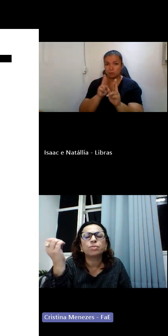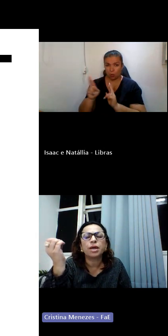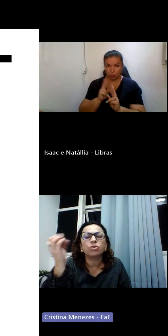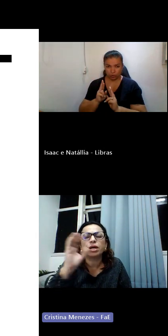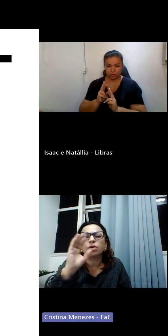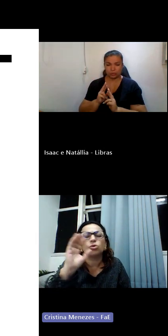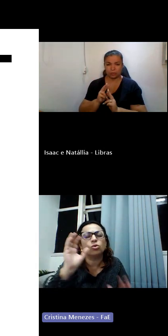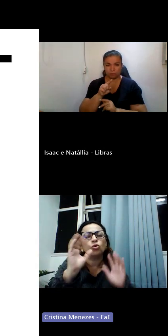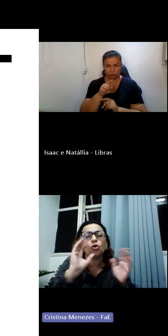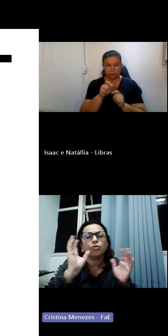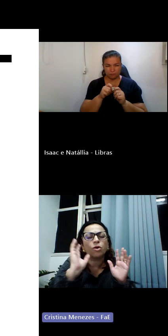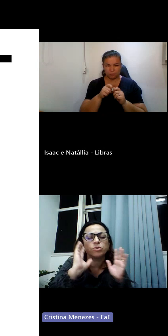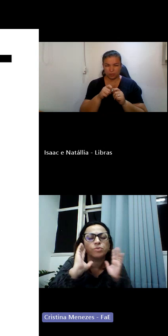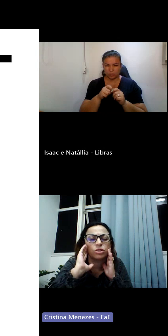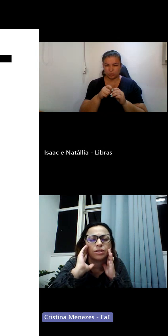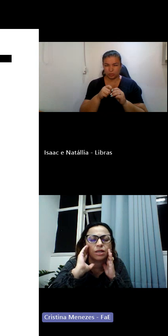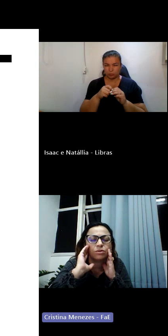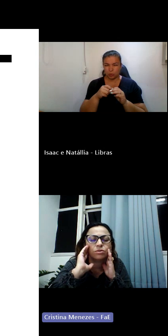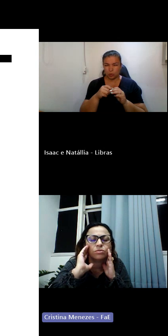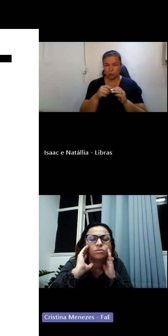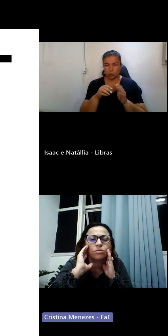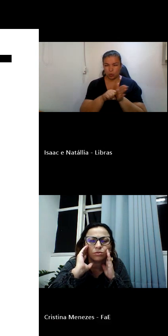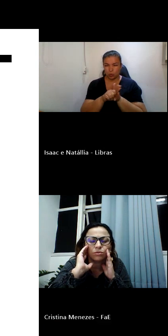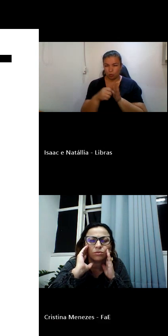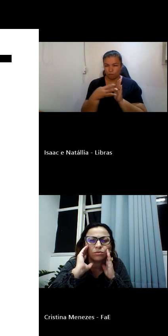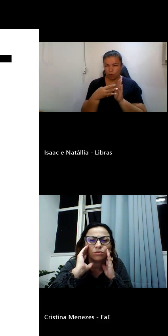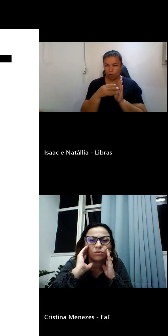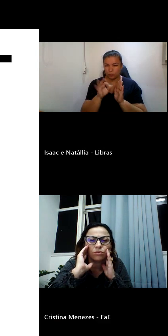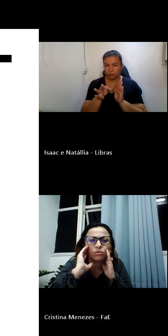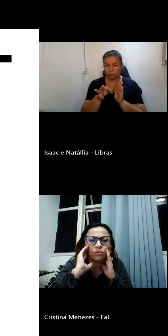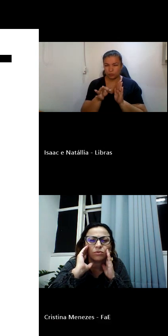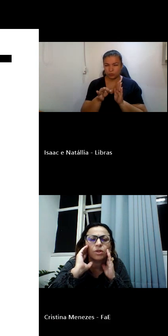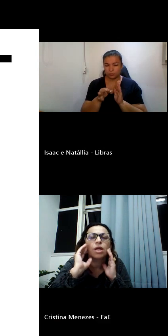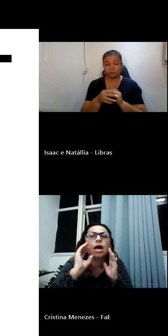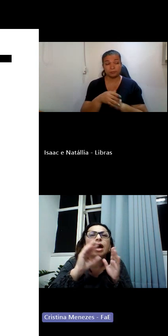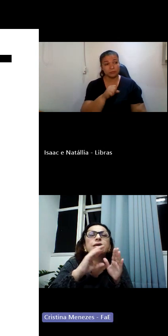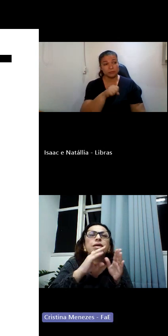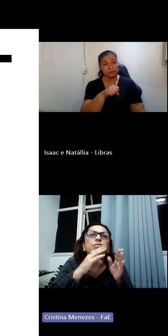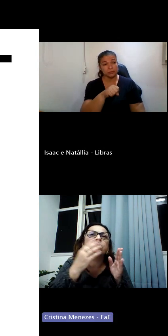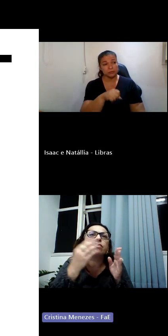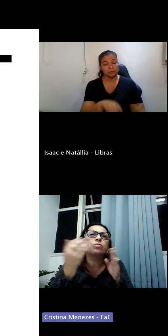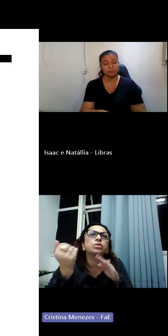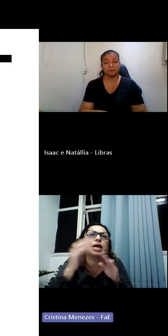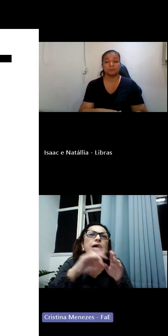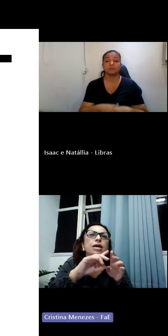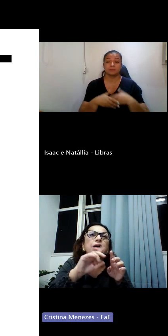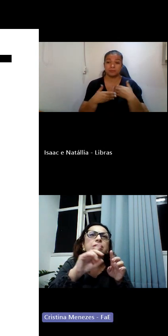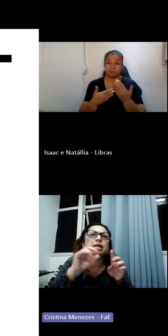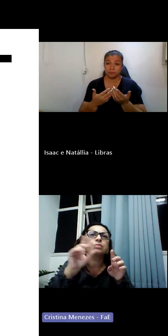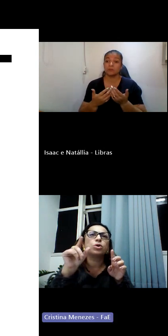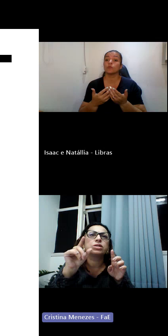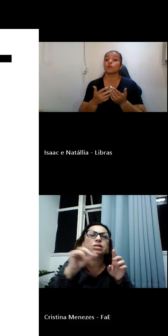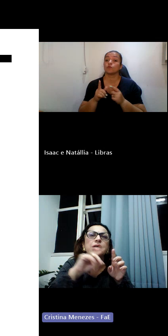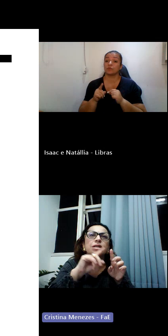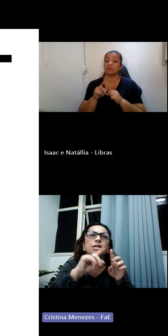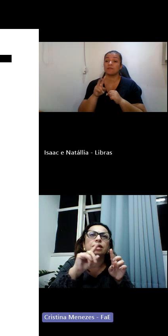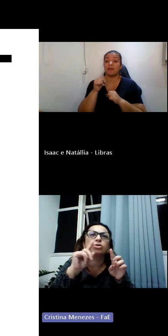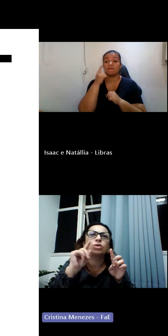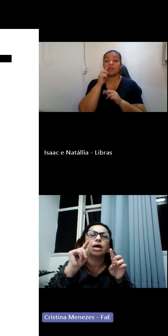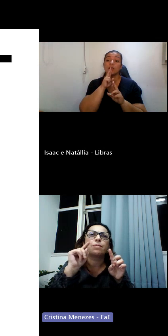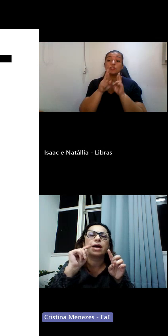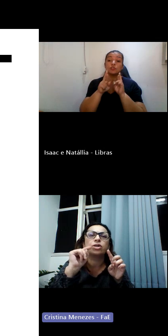pelo Gmail, né? O Google Forms, melhor dizendo. Isso. Aí você vai buscar as respostas